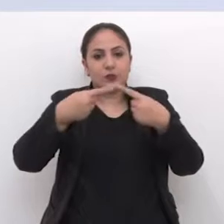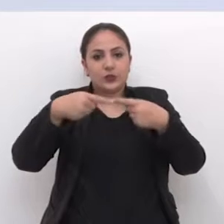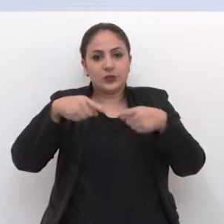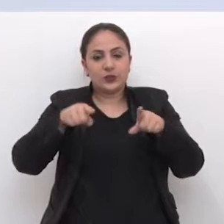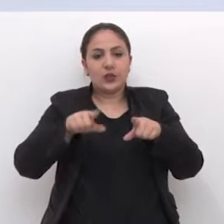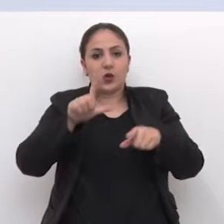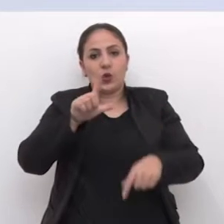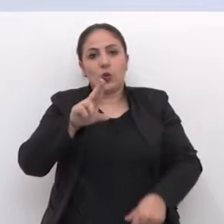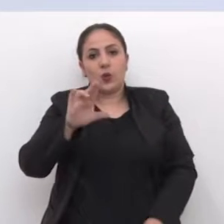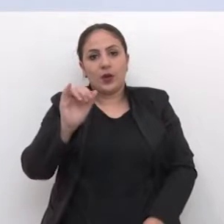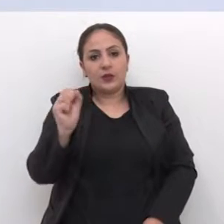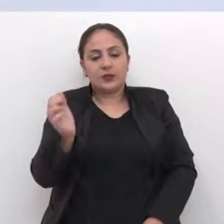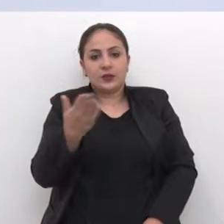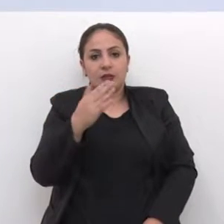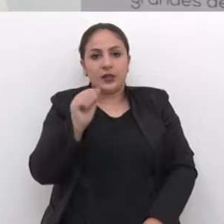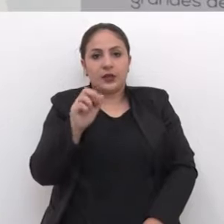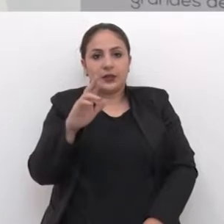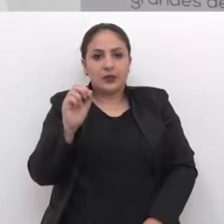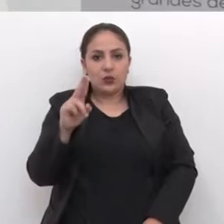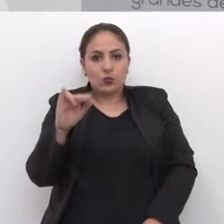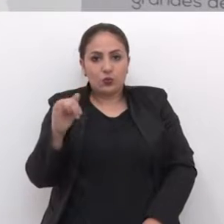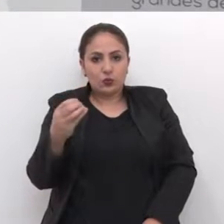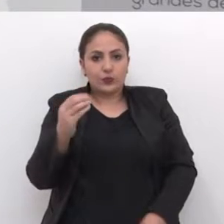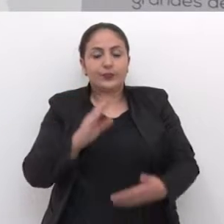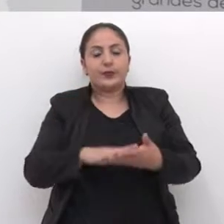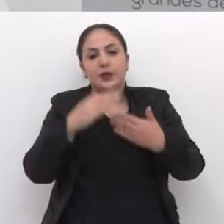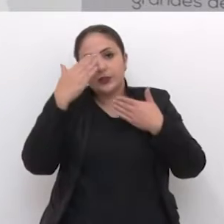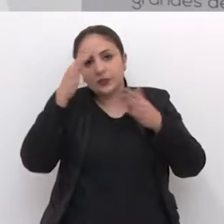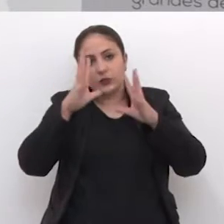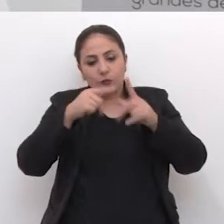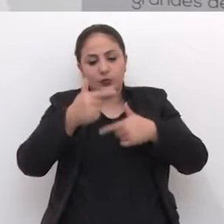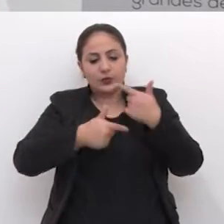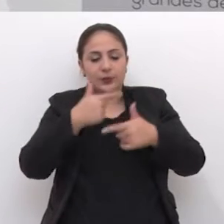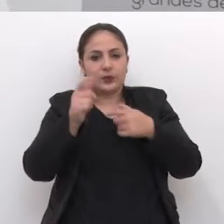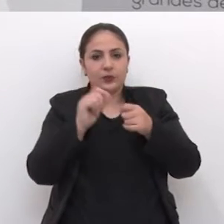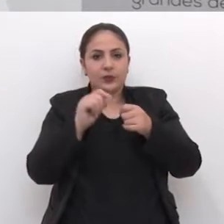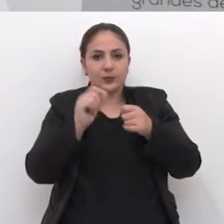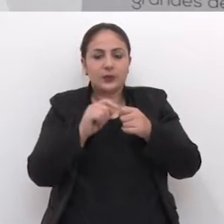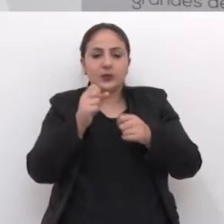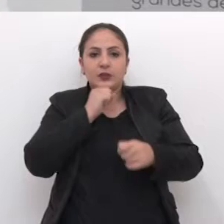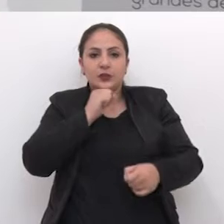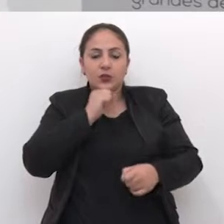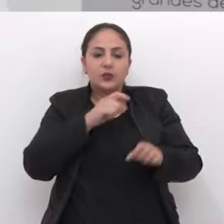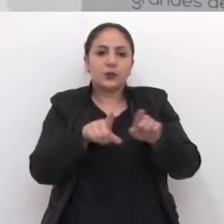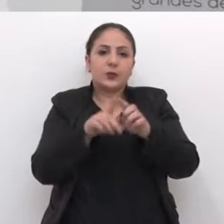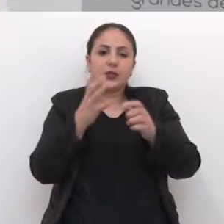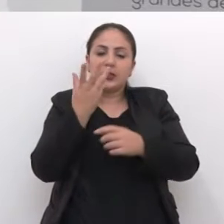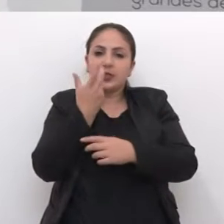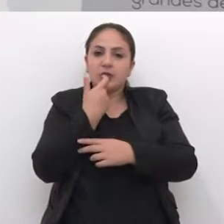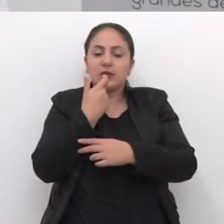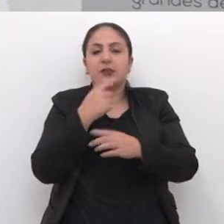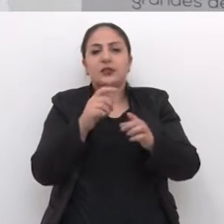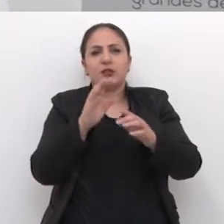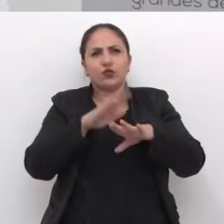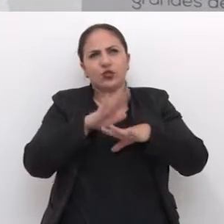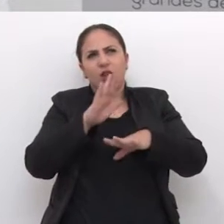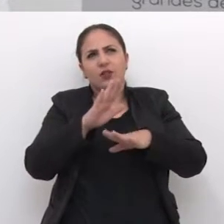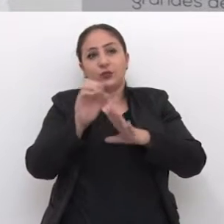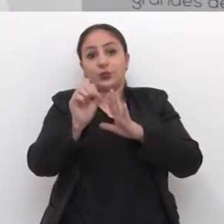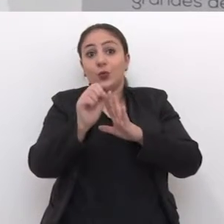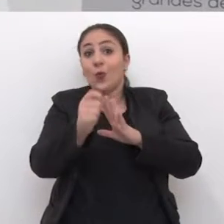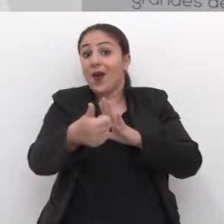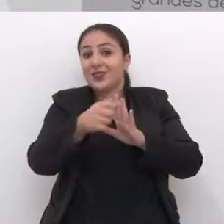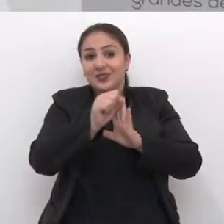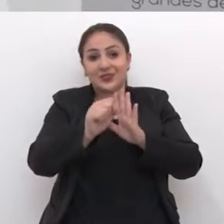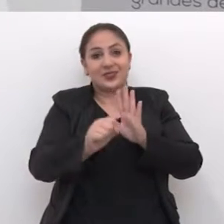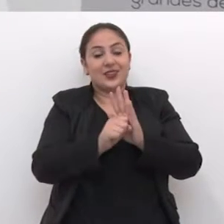da Fundação Lucas Araújo. Agradecer todo o trabalho que é feito com os idosos, com as crianças ao longo de quase um século